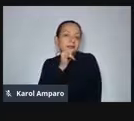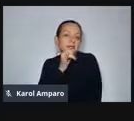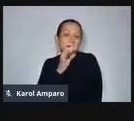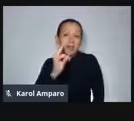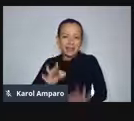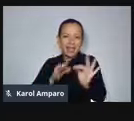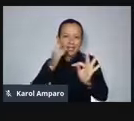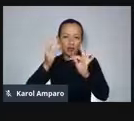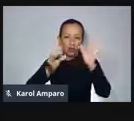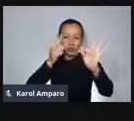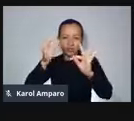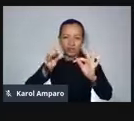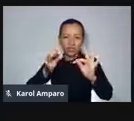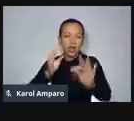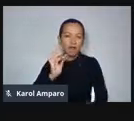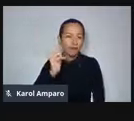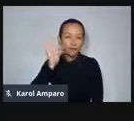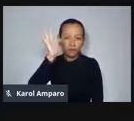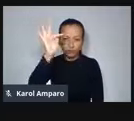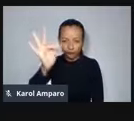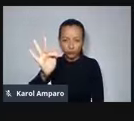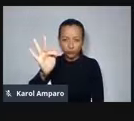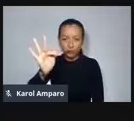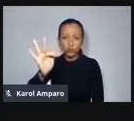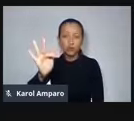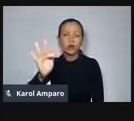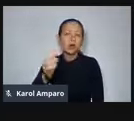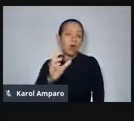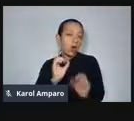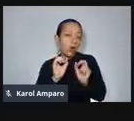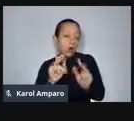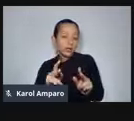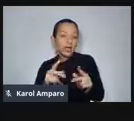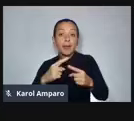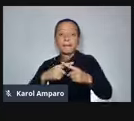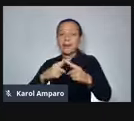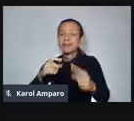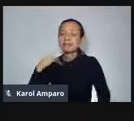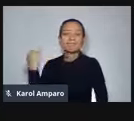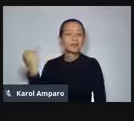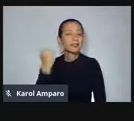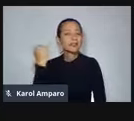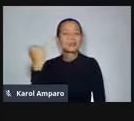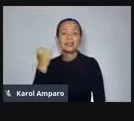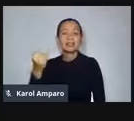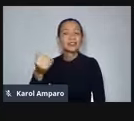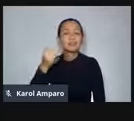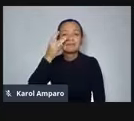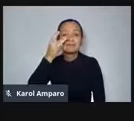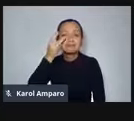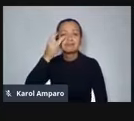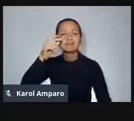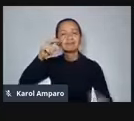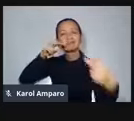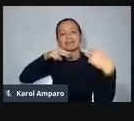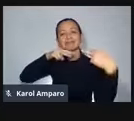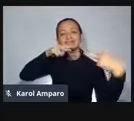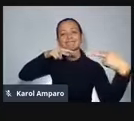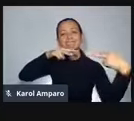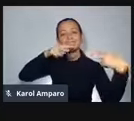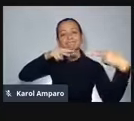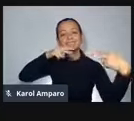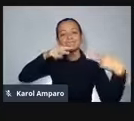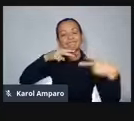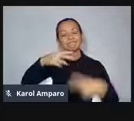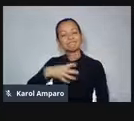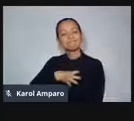a beleza do olho no olho. E justamente nesses momentos, olhando nos olhos, né? É traduzida toda a realidade dos nossos